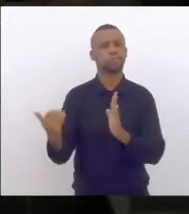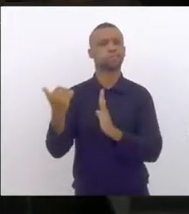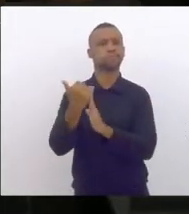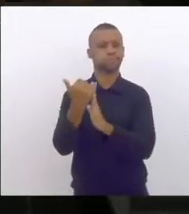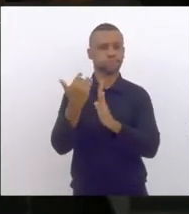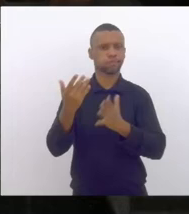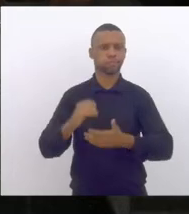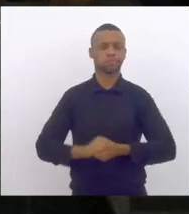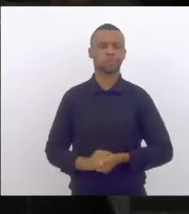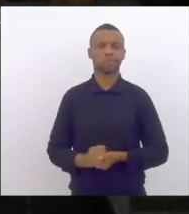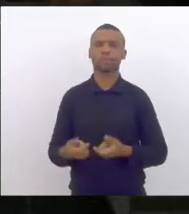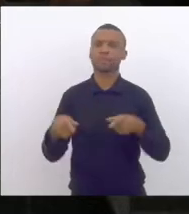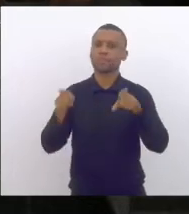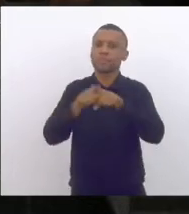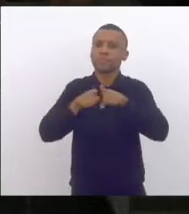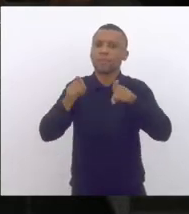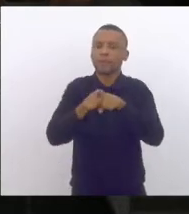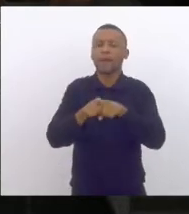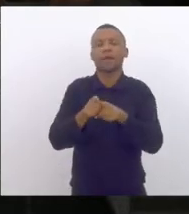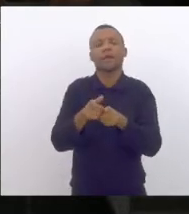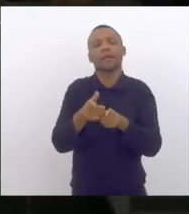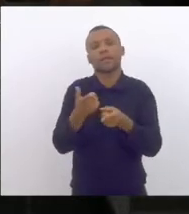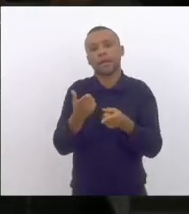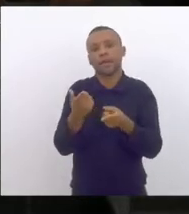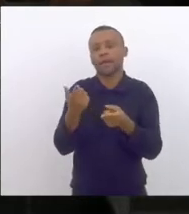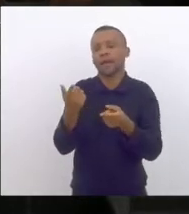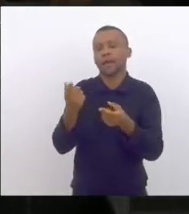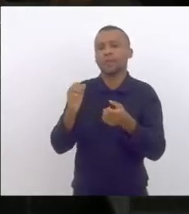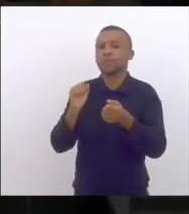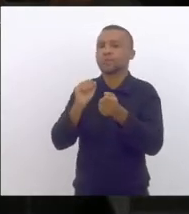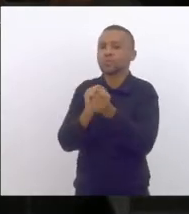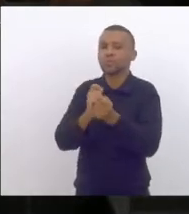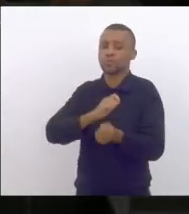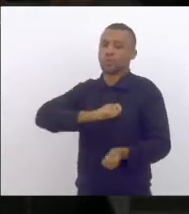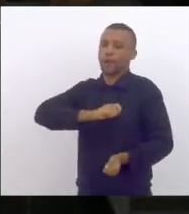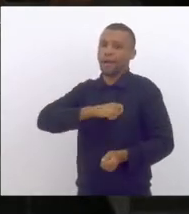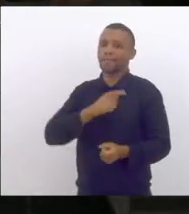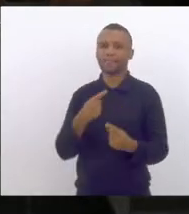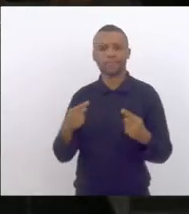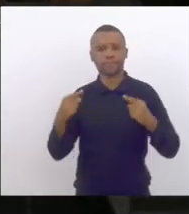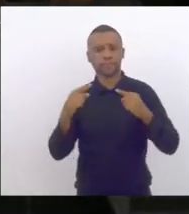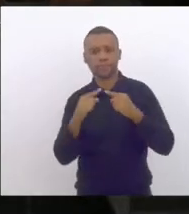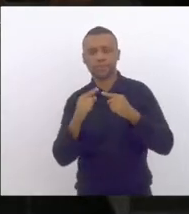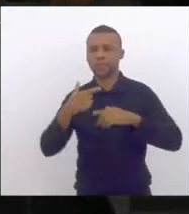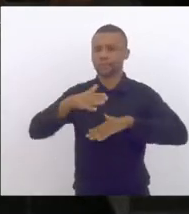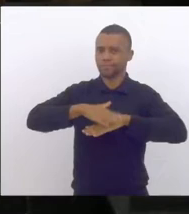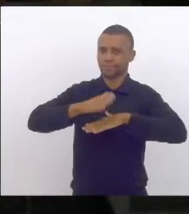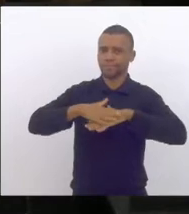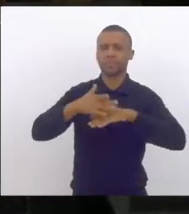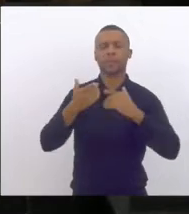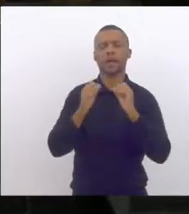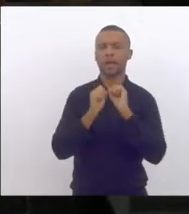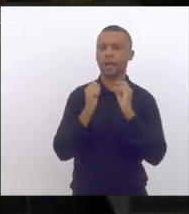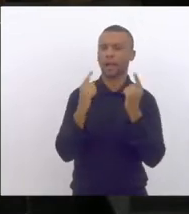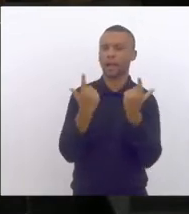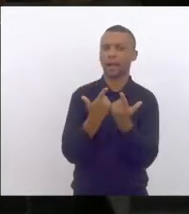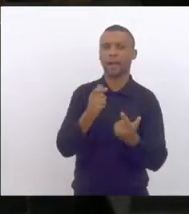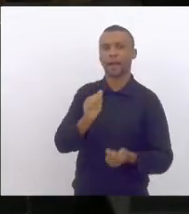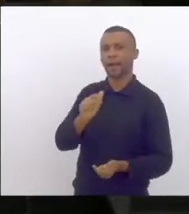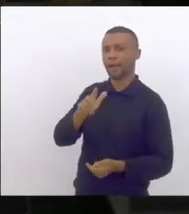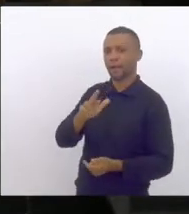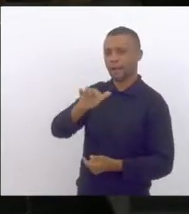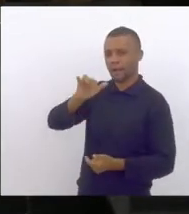e também junto com a fiscalização que cabe ao Parlamento Fluminense